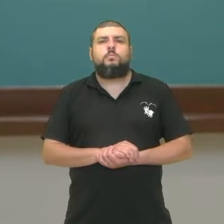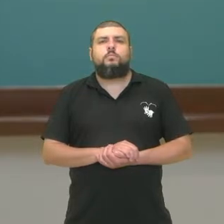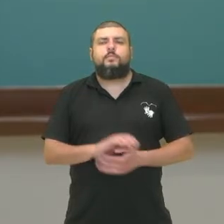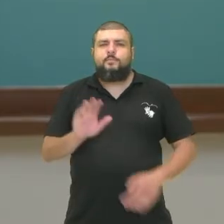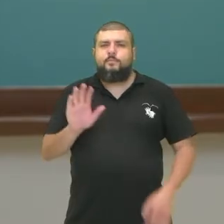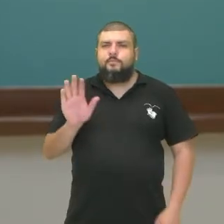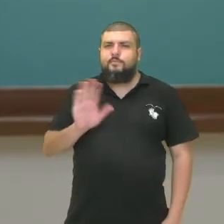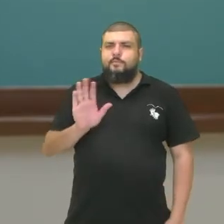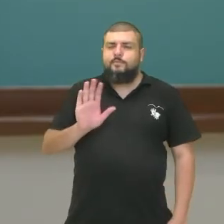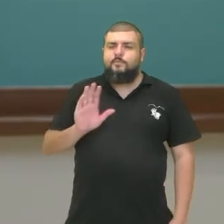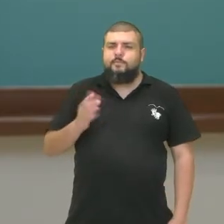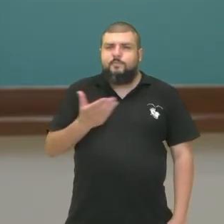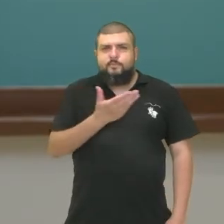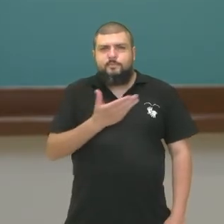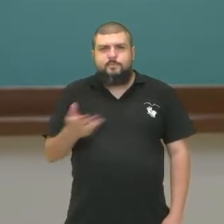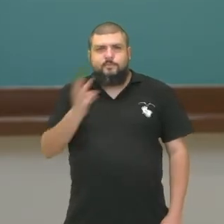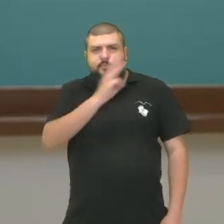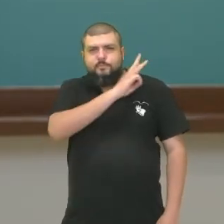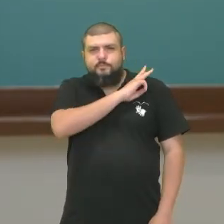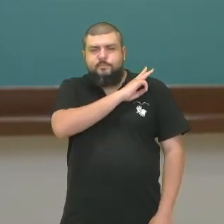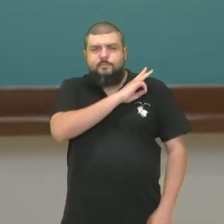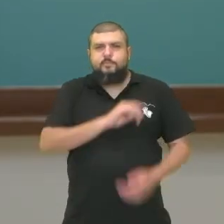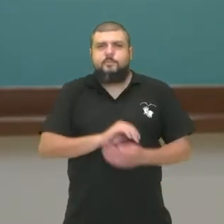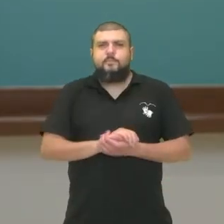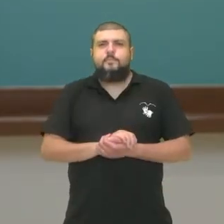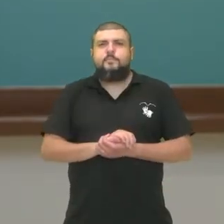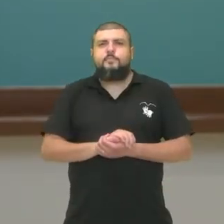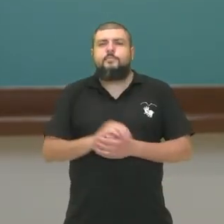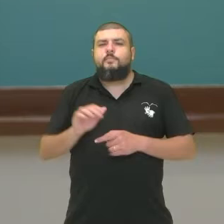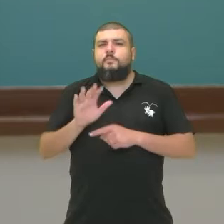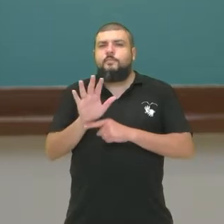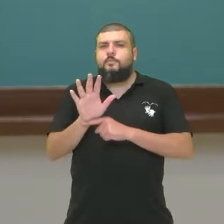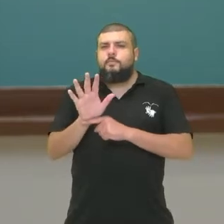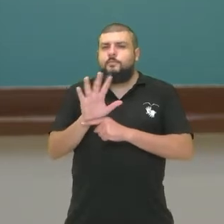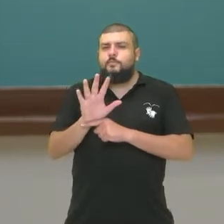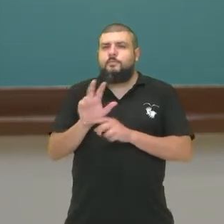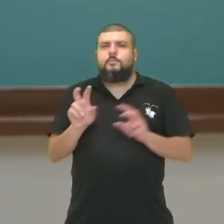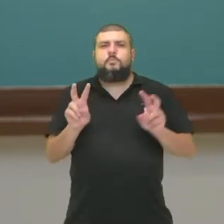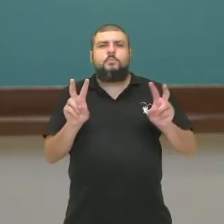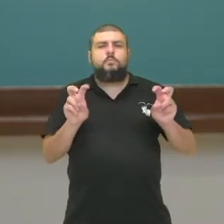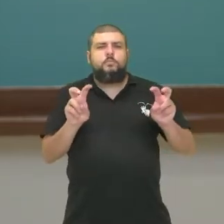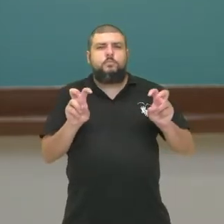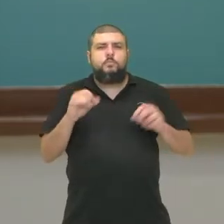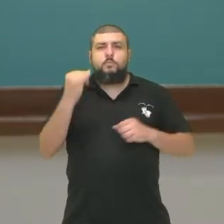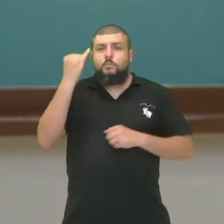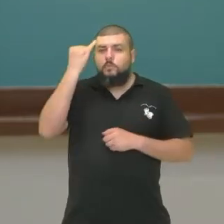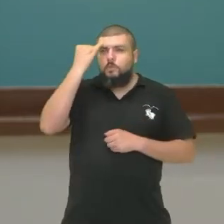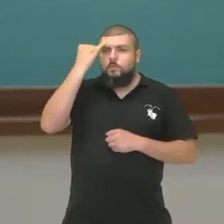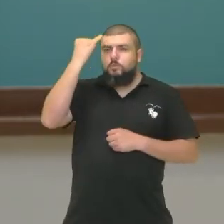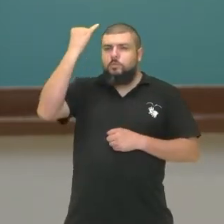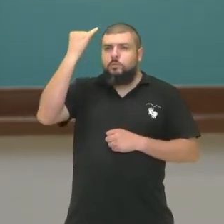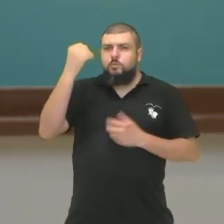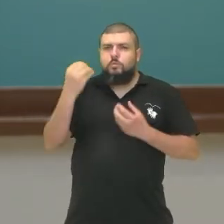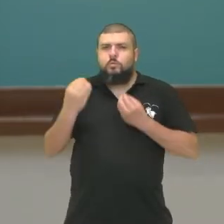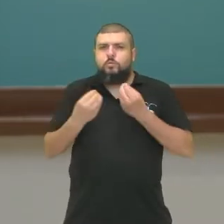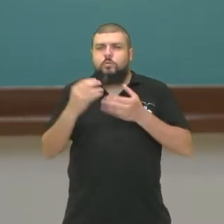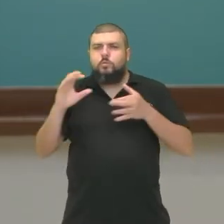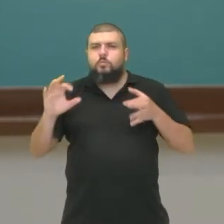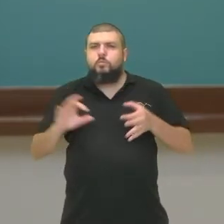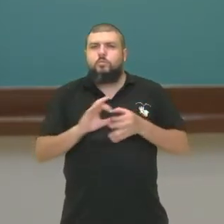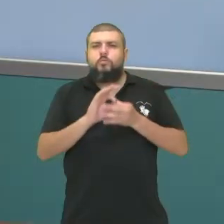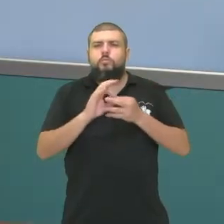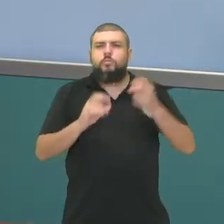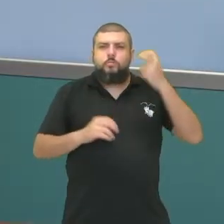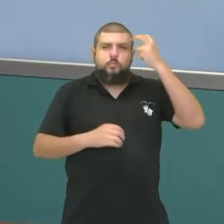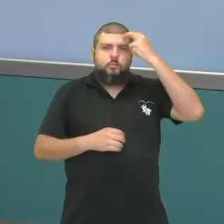Olá, estudantes da terceira série. Nesse vídeo, vamos falar sobre a ideologia e suas relações com a cultura.